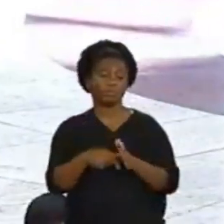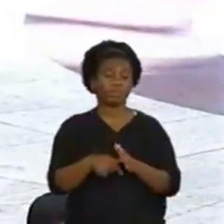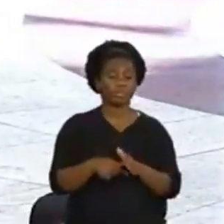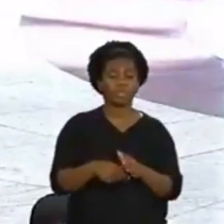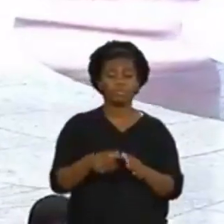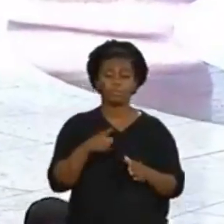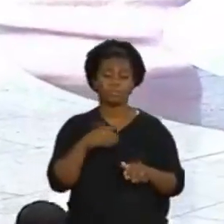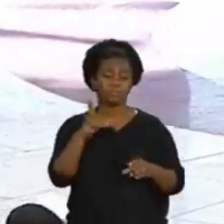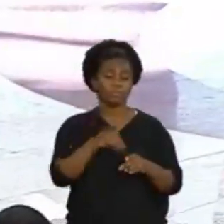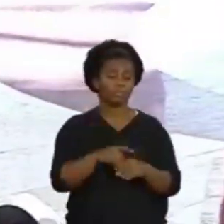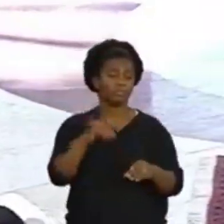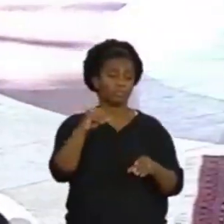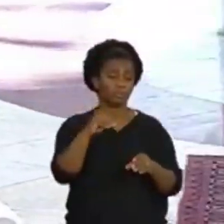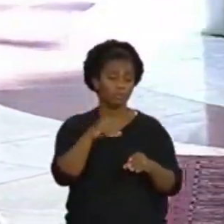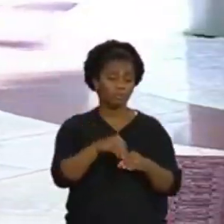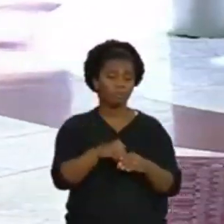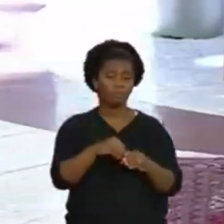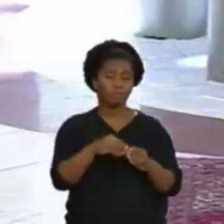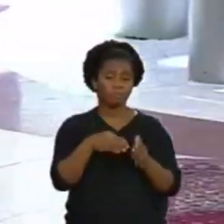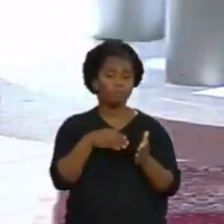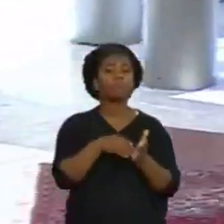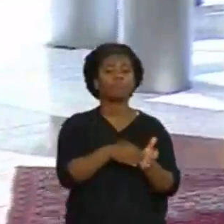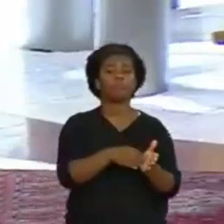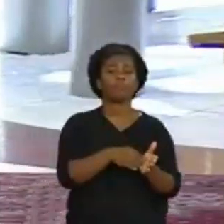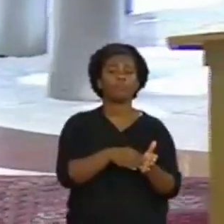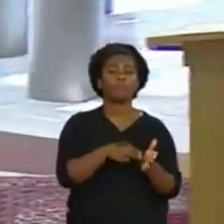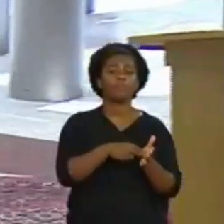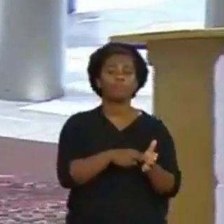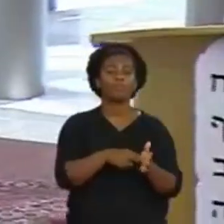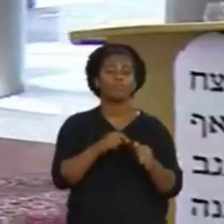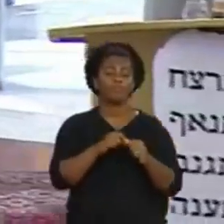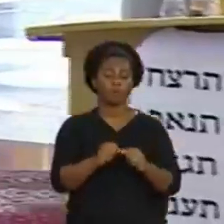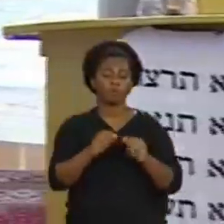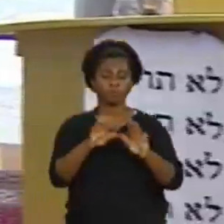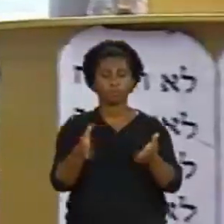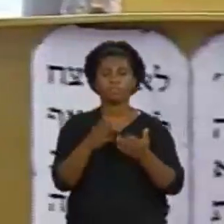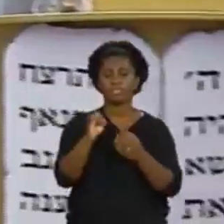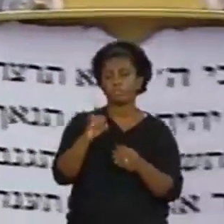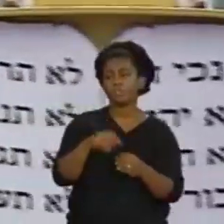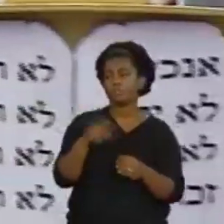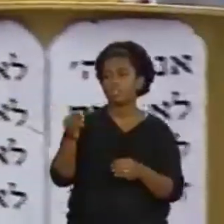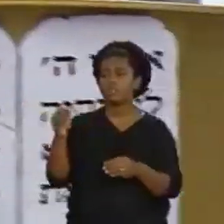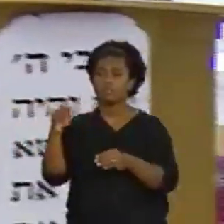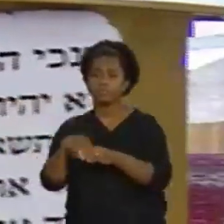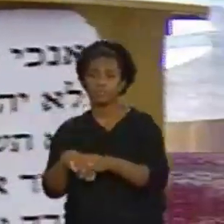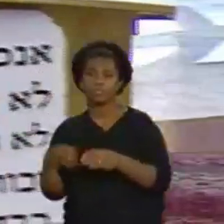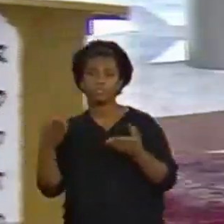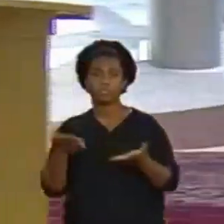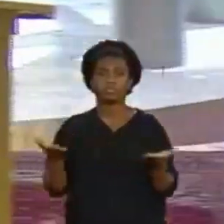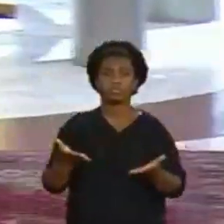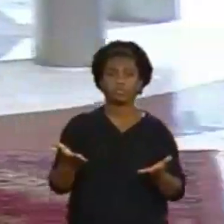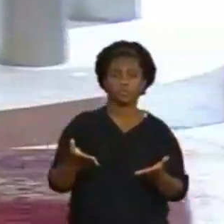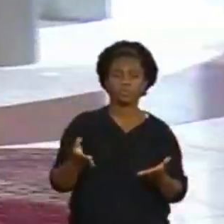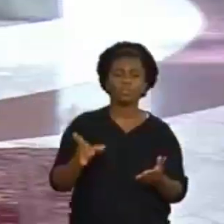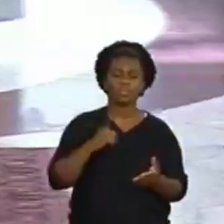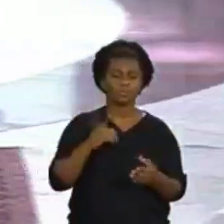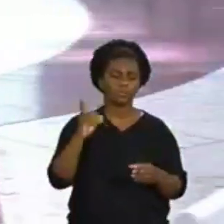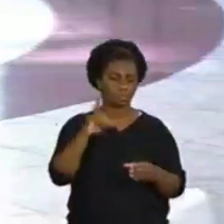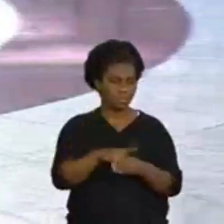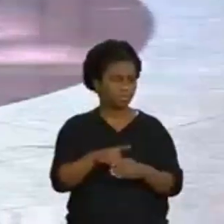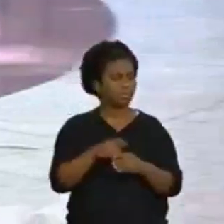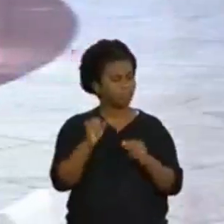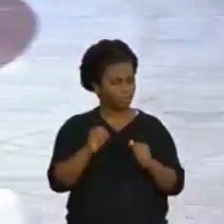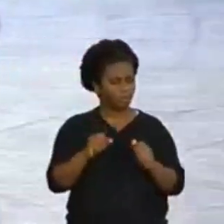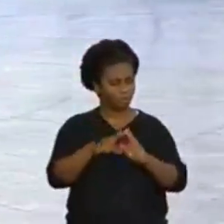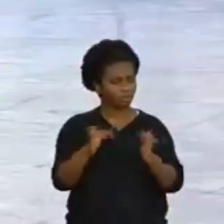algum envelope, põe no altar, aí em cima também. Se você foi votar primeiro e chegou agora, trouxe o seu dízimo, seu envelope, põe no